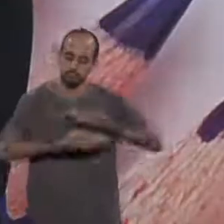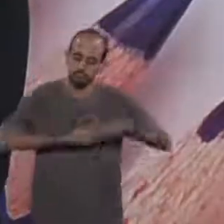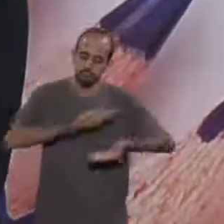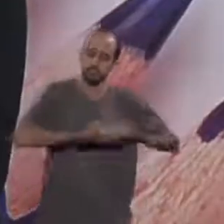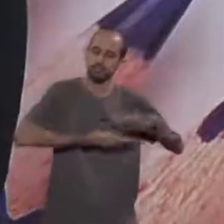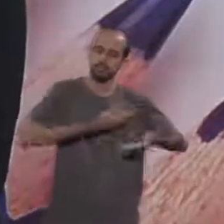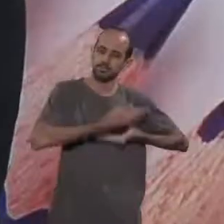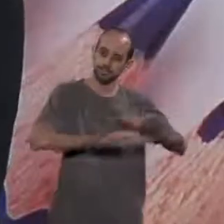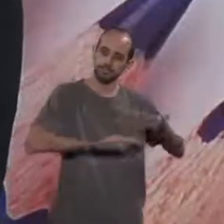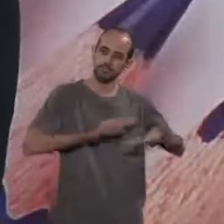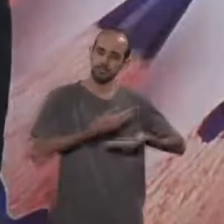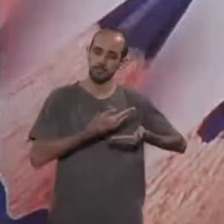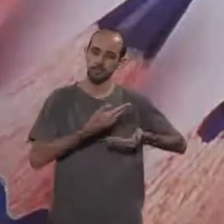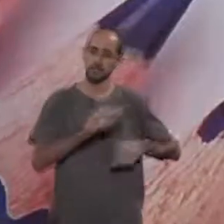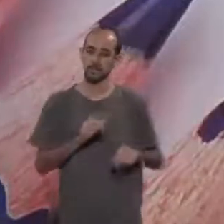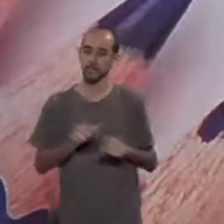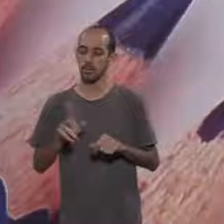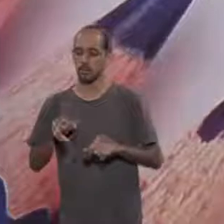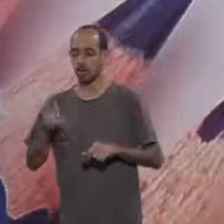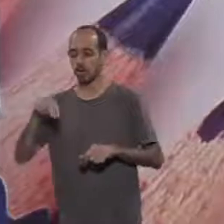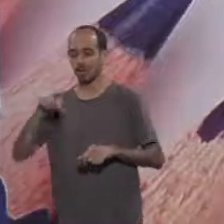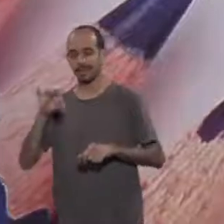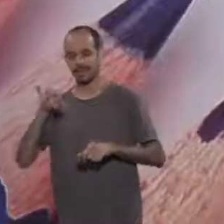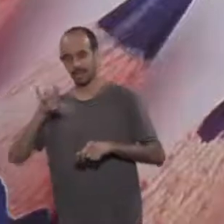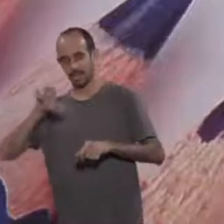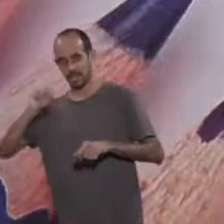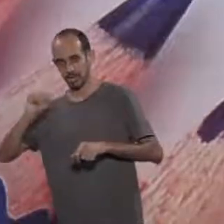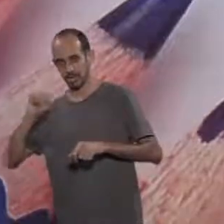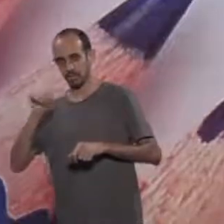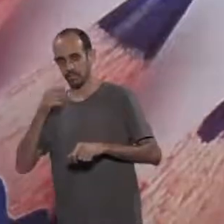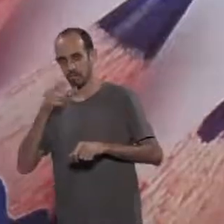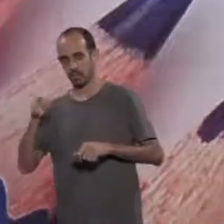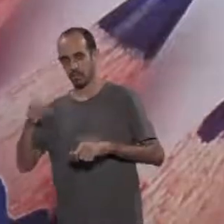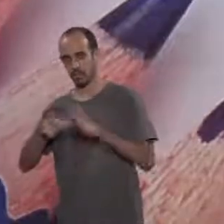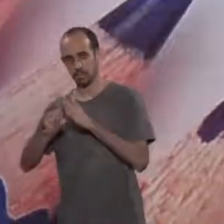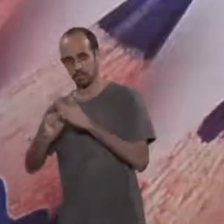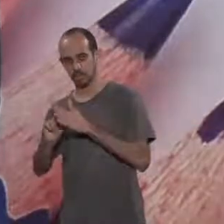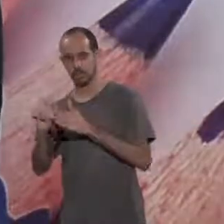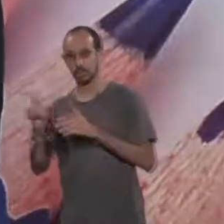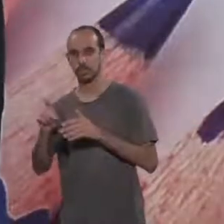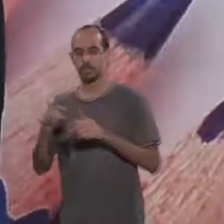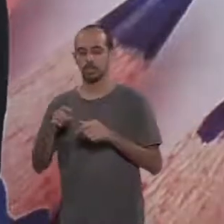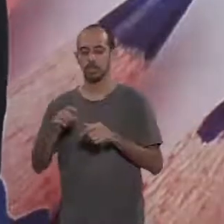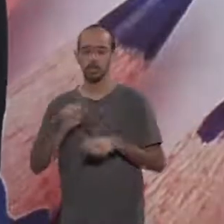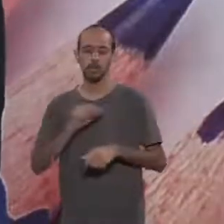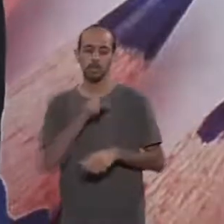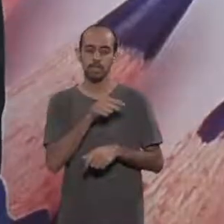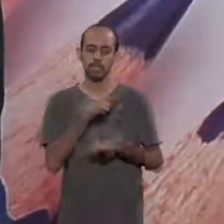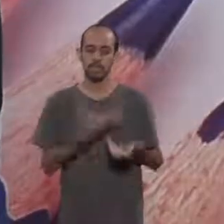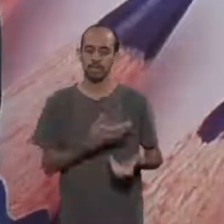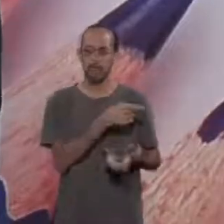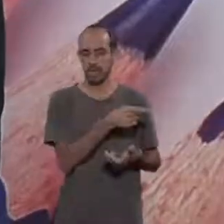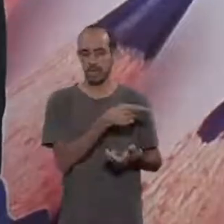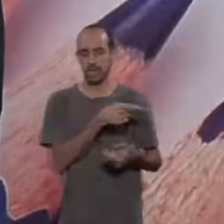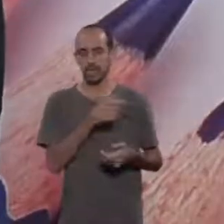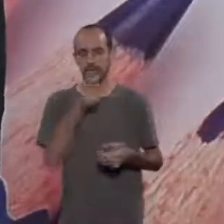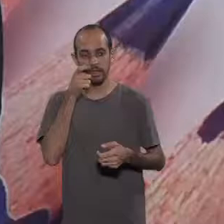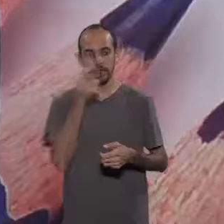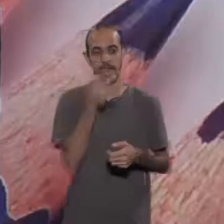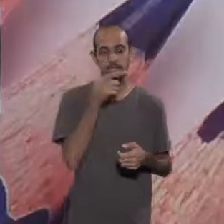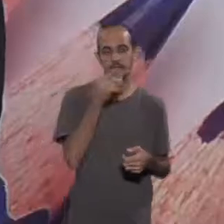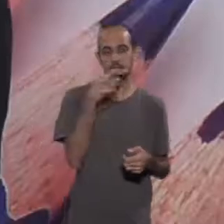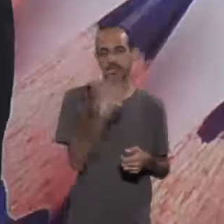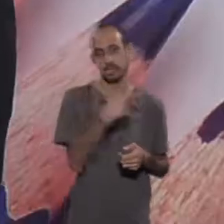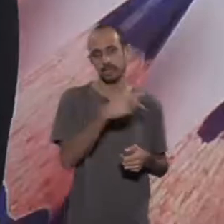que você falou no início, né, Natália? É o que você está querendo, não o que ele precisa, o que ele quer e o que vai ser interessante para ele em